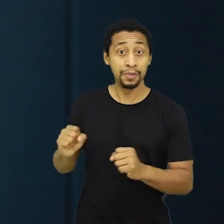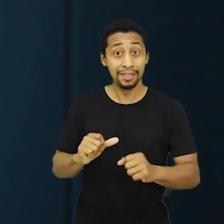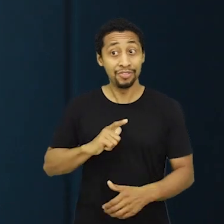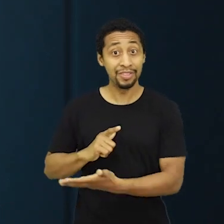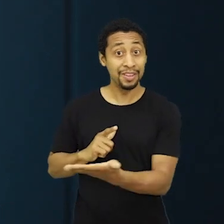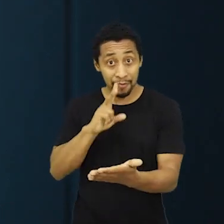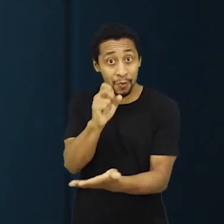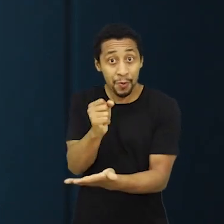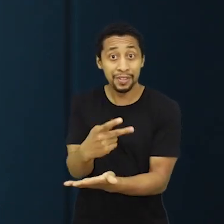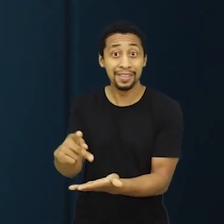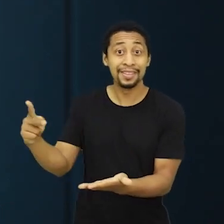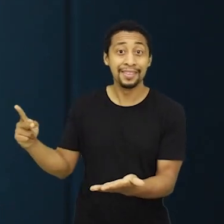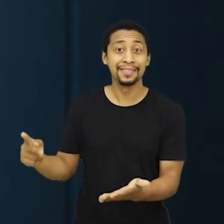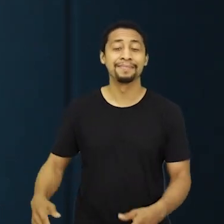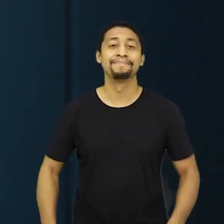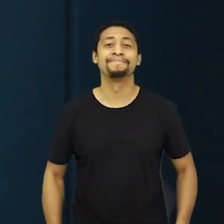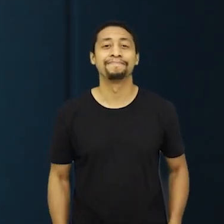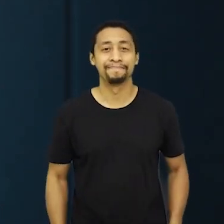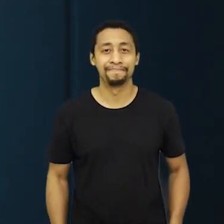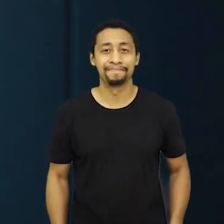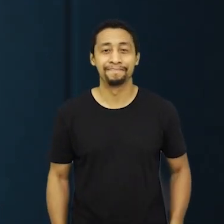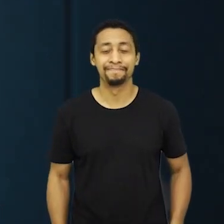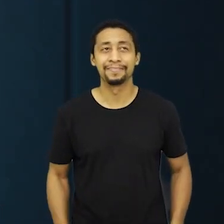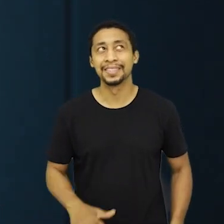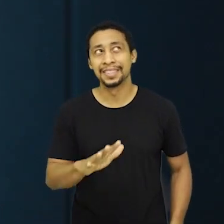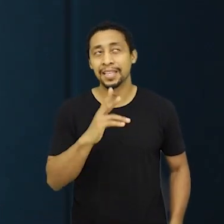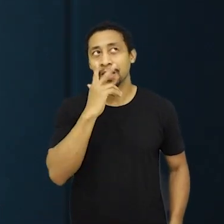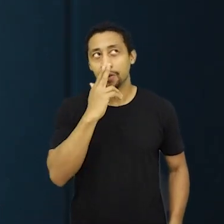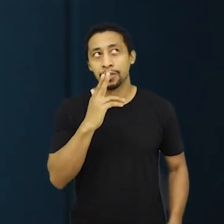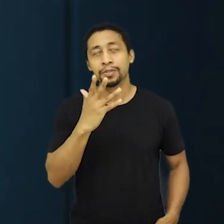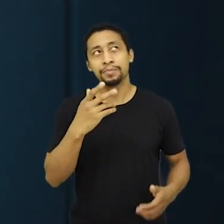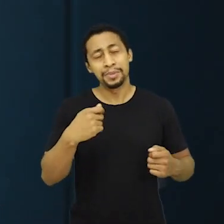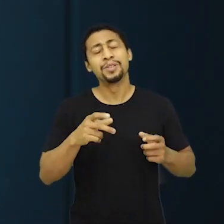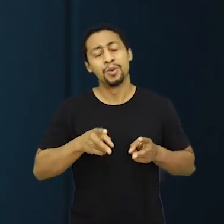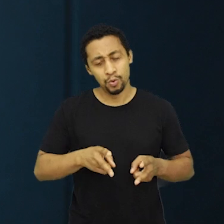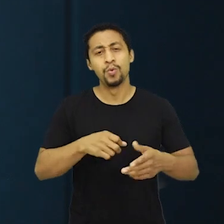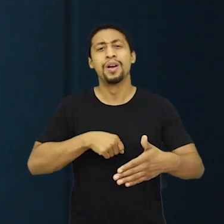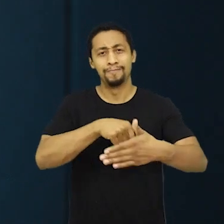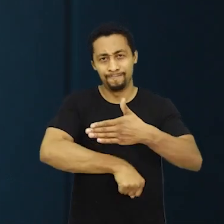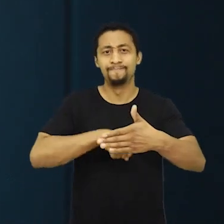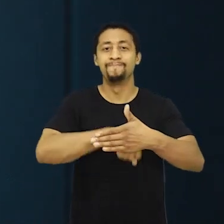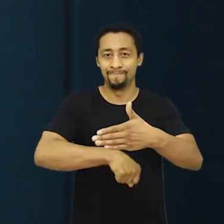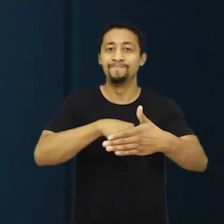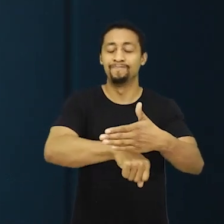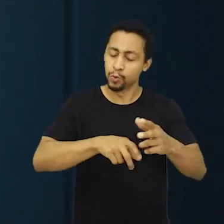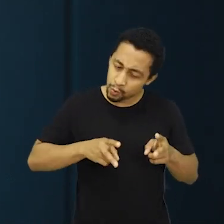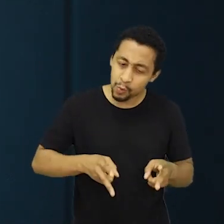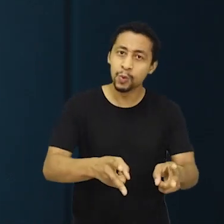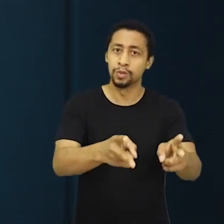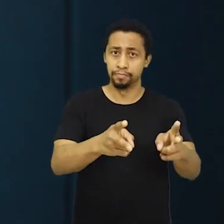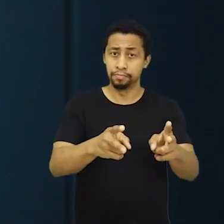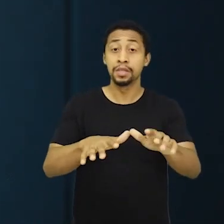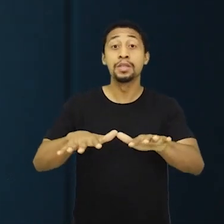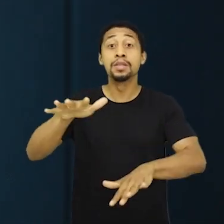Eu acho que seguir lutando e reconhecer que, a depender do